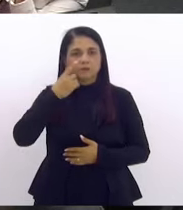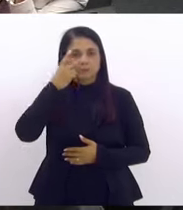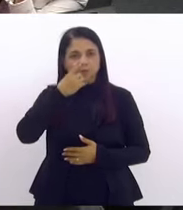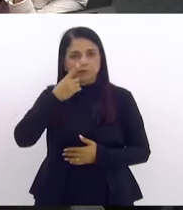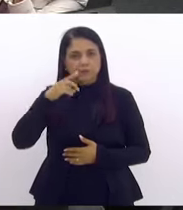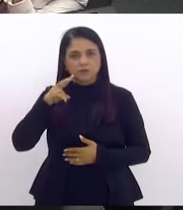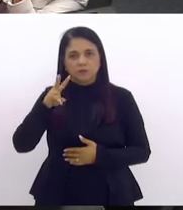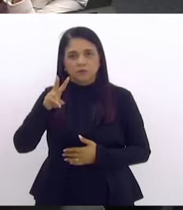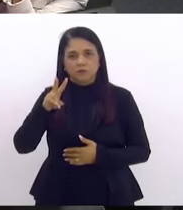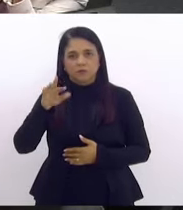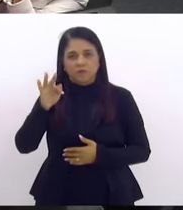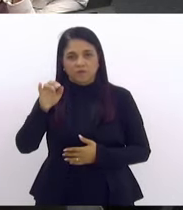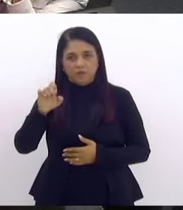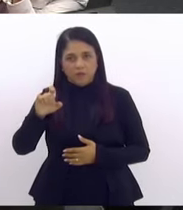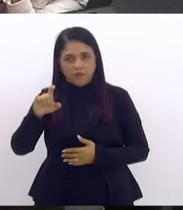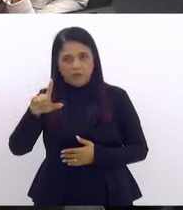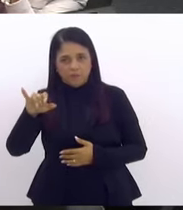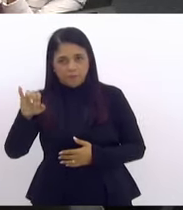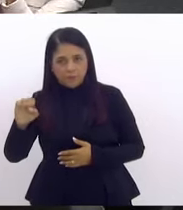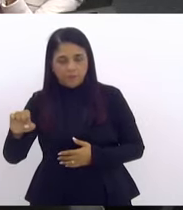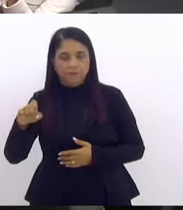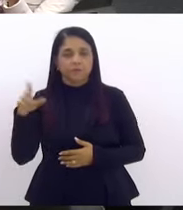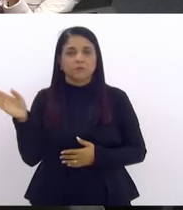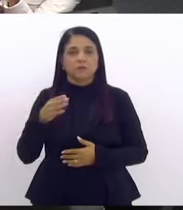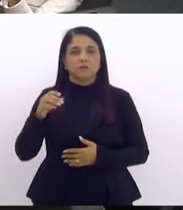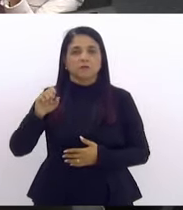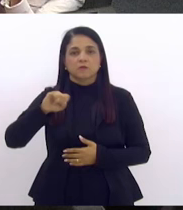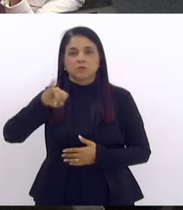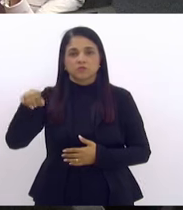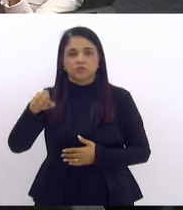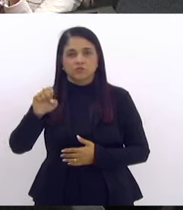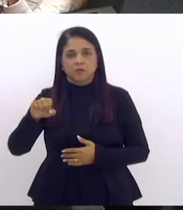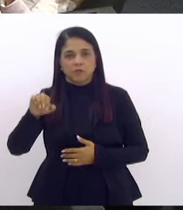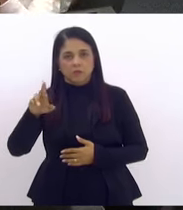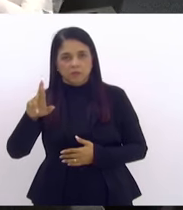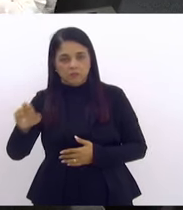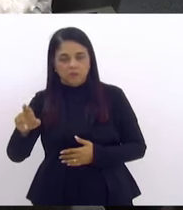deputado Felipe Soares, deputado Jair Bittencourt